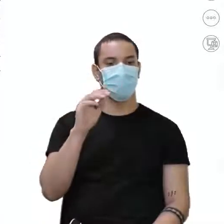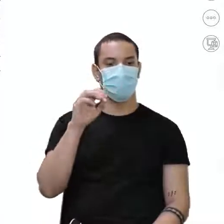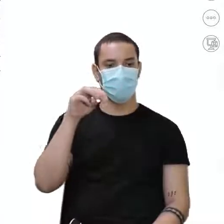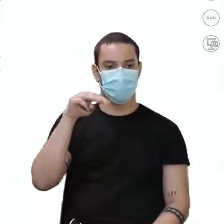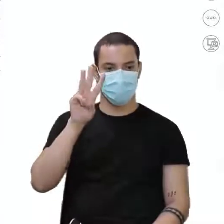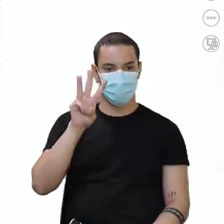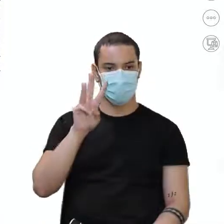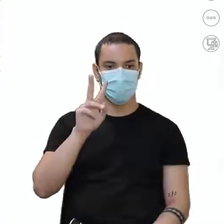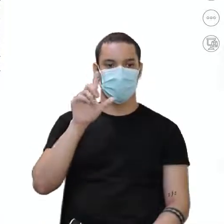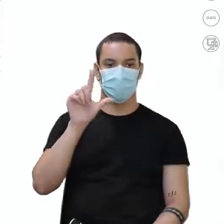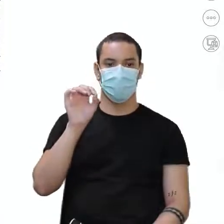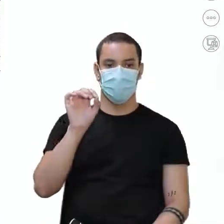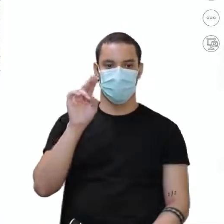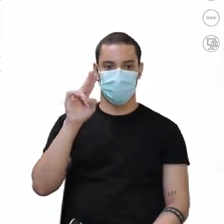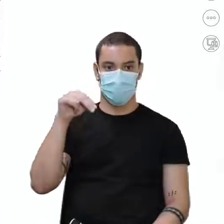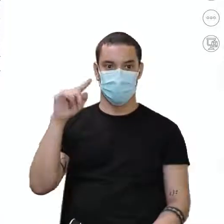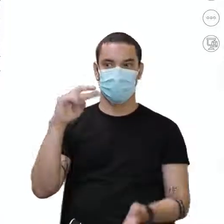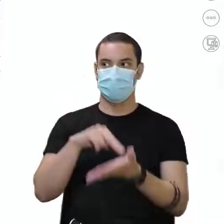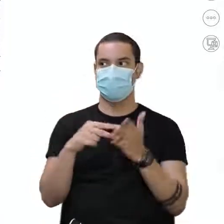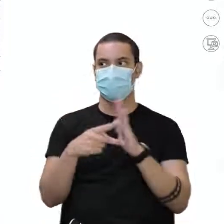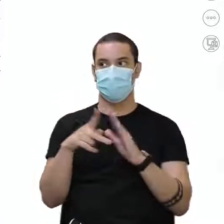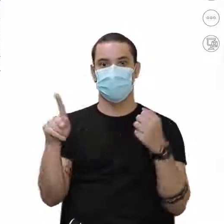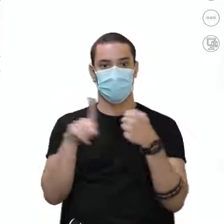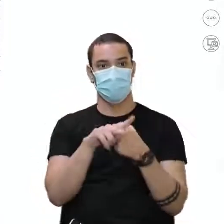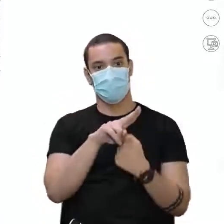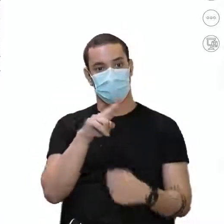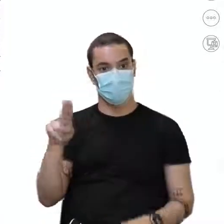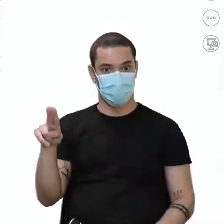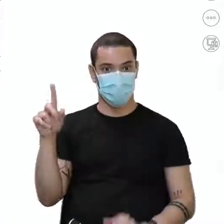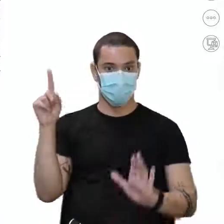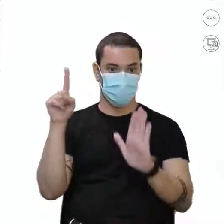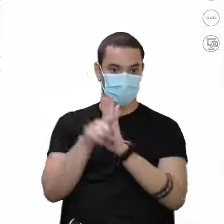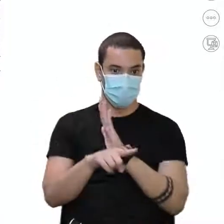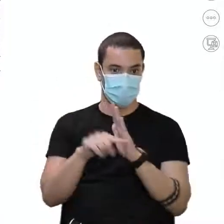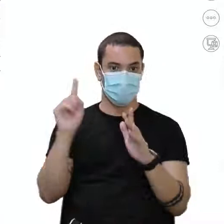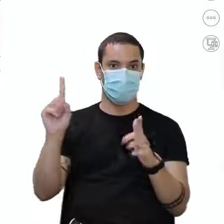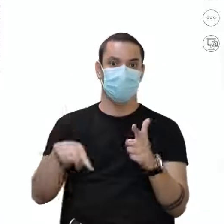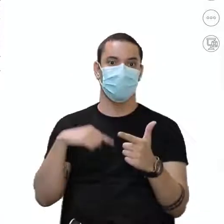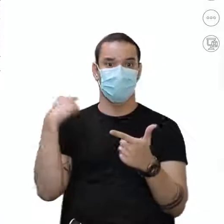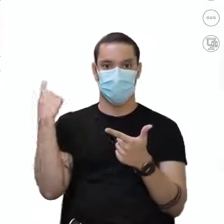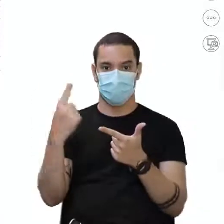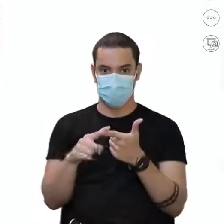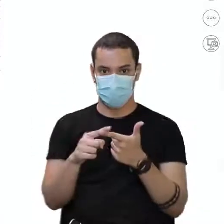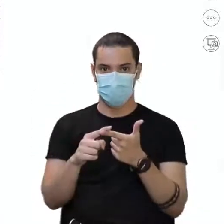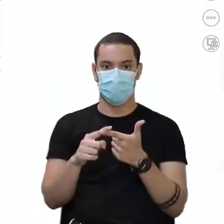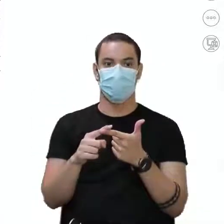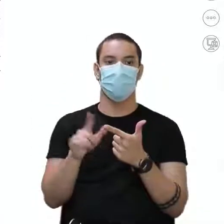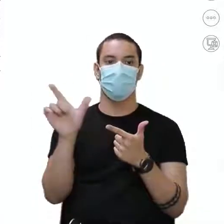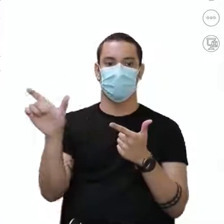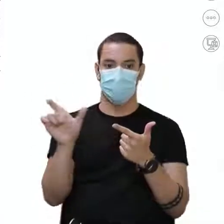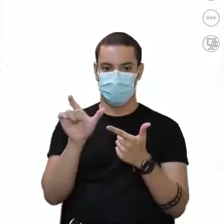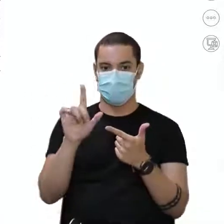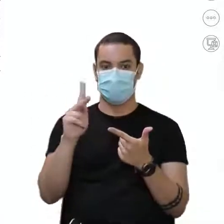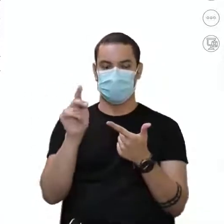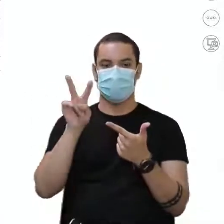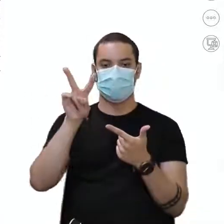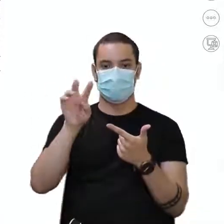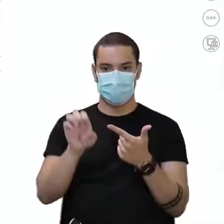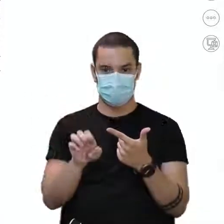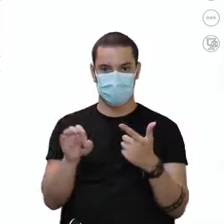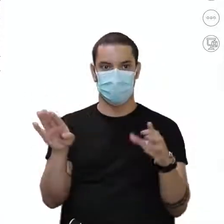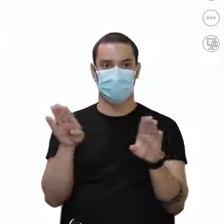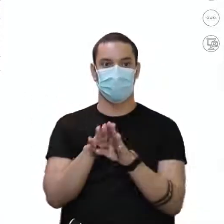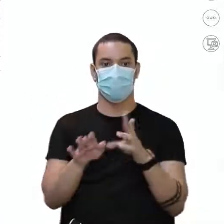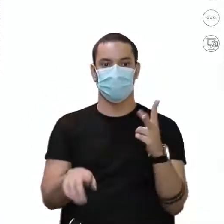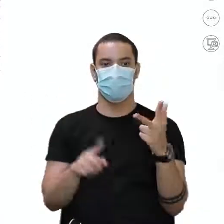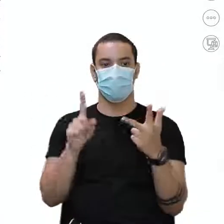primeiro, tá? Porque é um pronome interrogativo. Aí depois o have, não tem aqui, mas você colocaria o have aqui. E aí depois